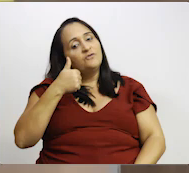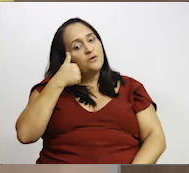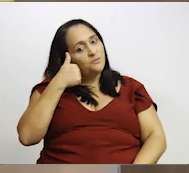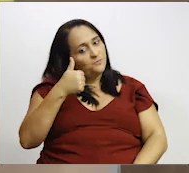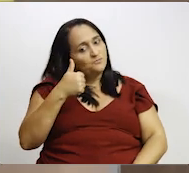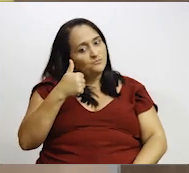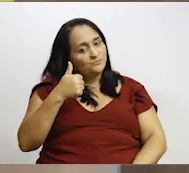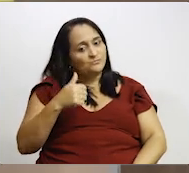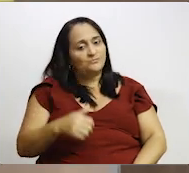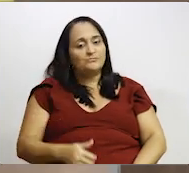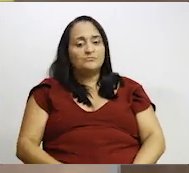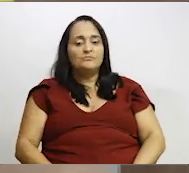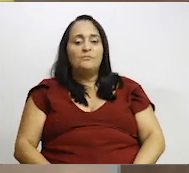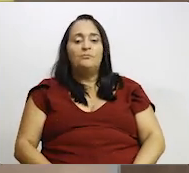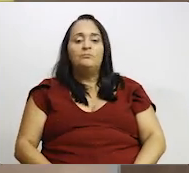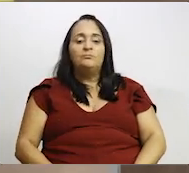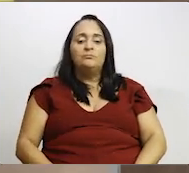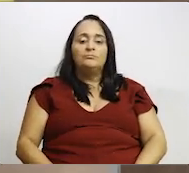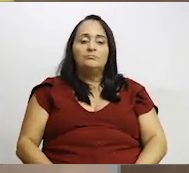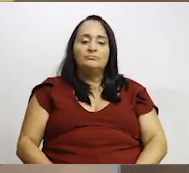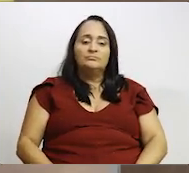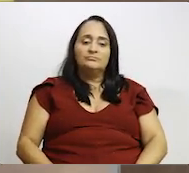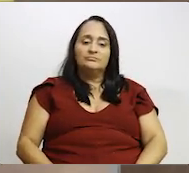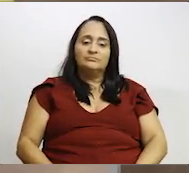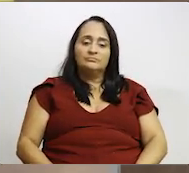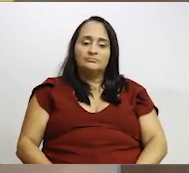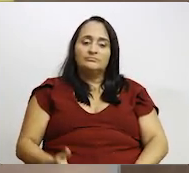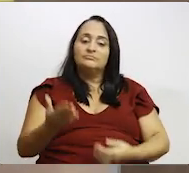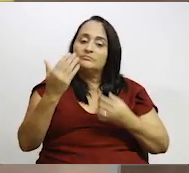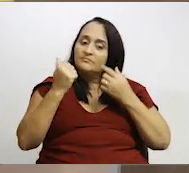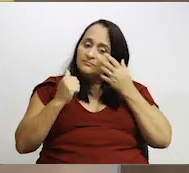número inteiro, tá bom?